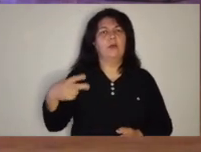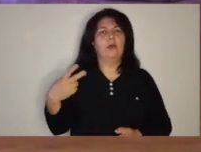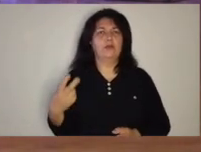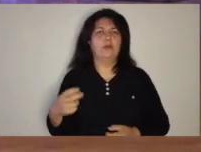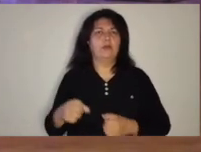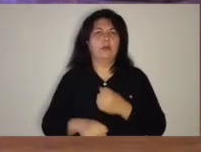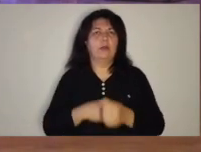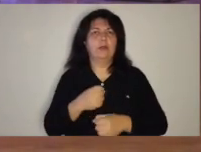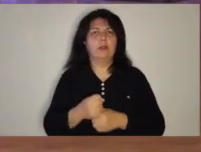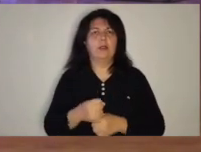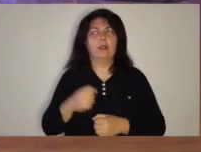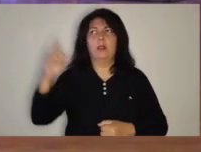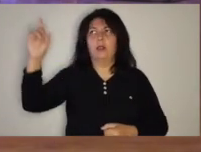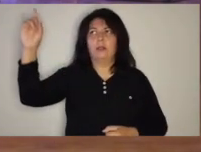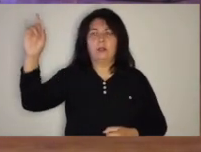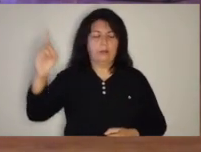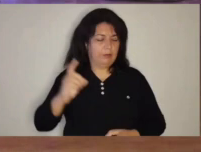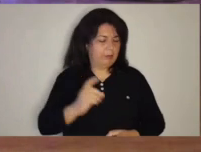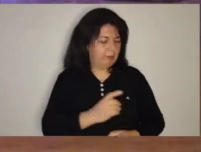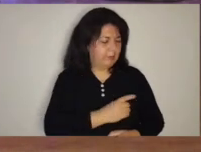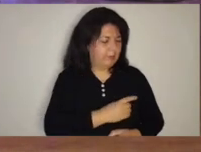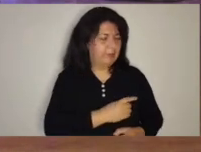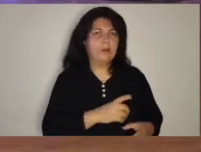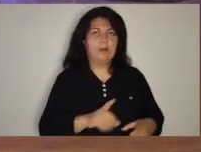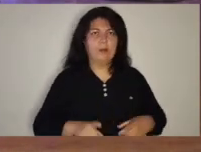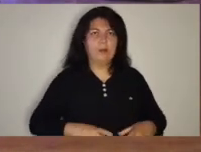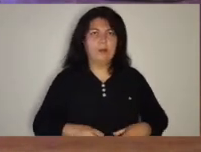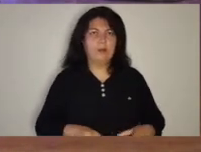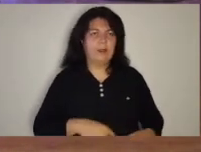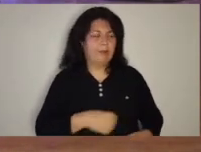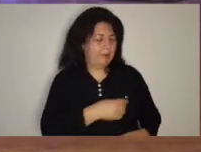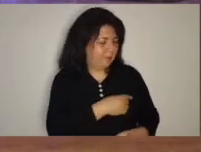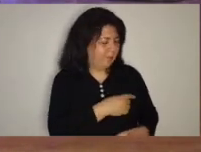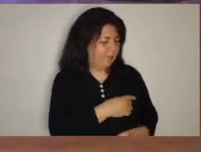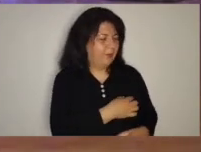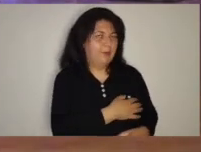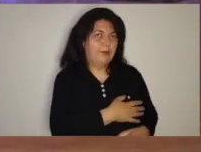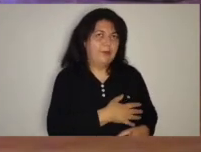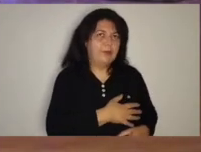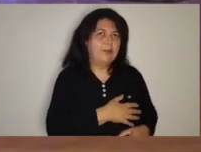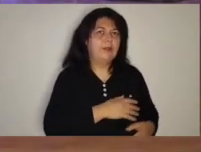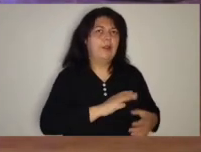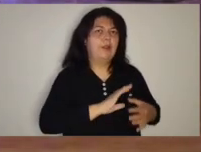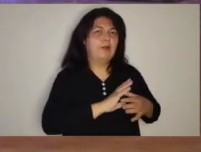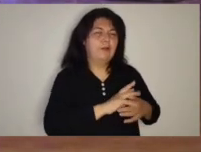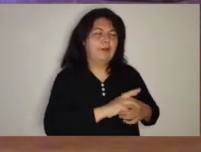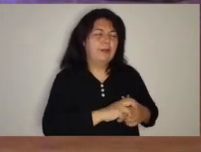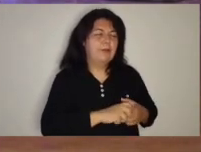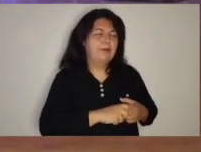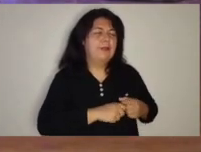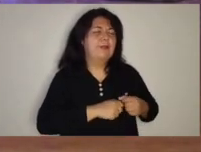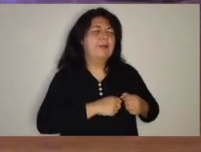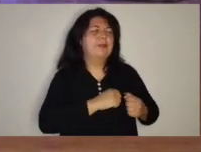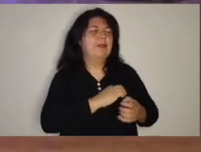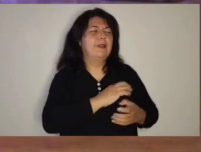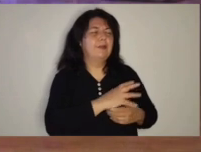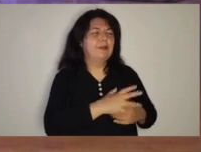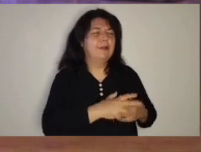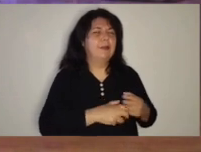Senhor tratou o meu coração. Que diferente do Chico, irmãos. Eu tenho um coração mais